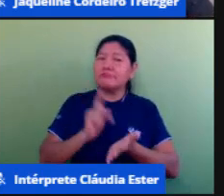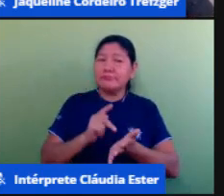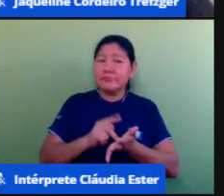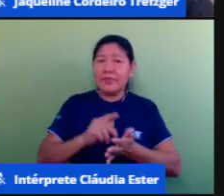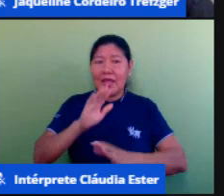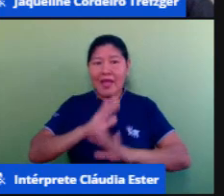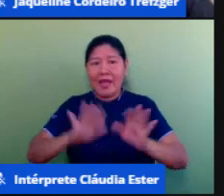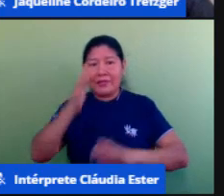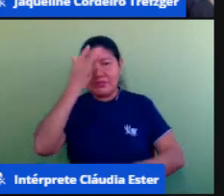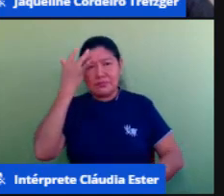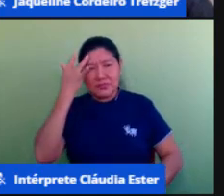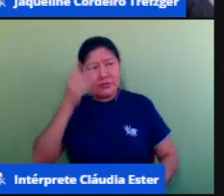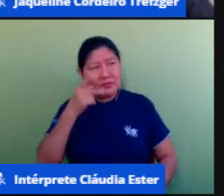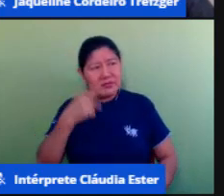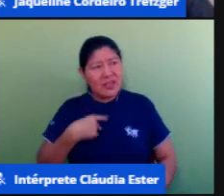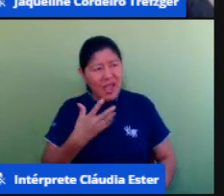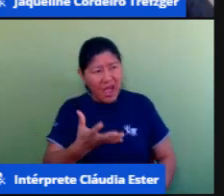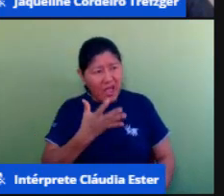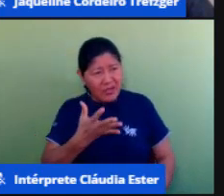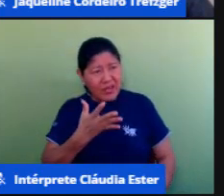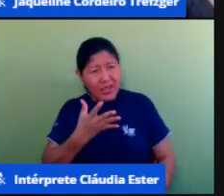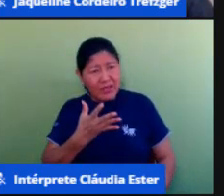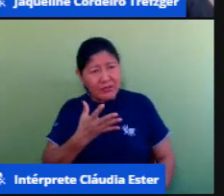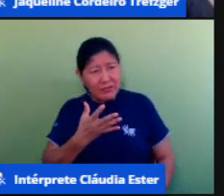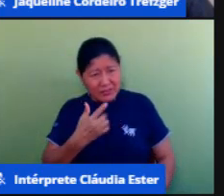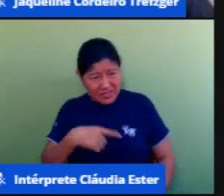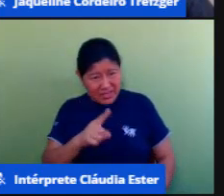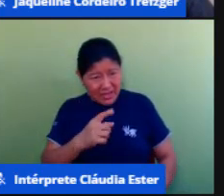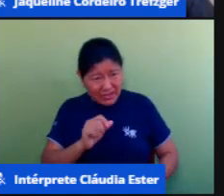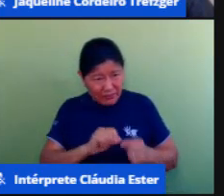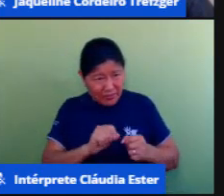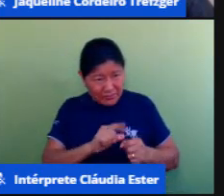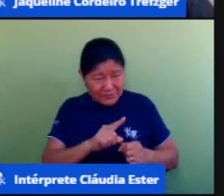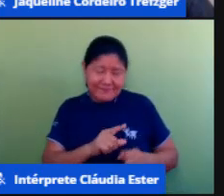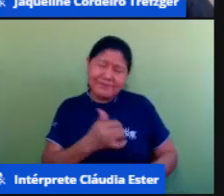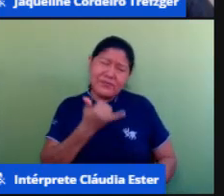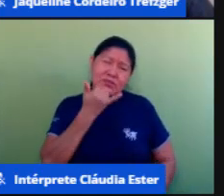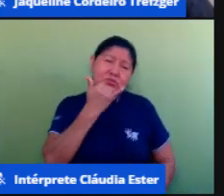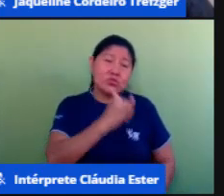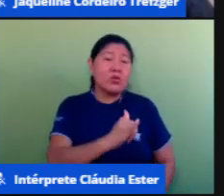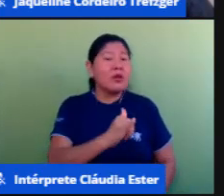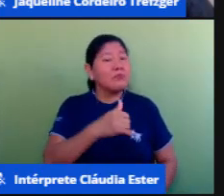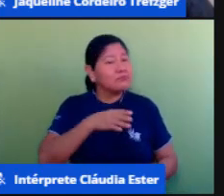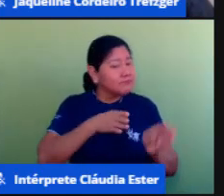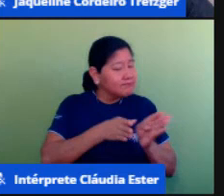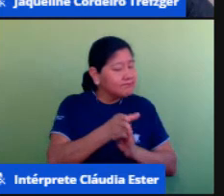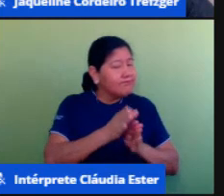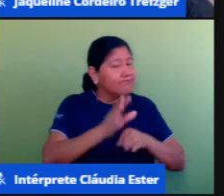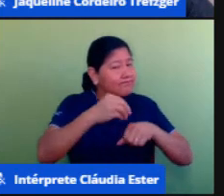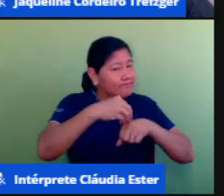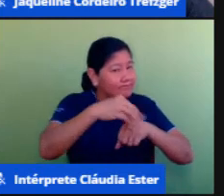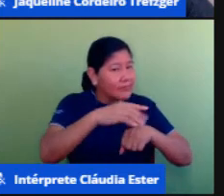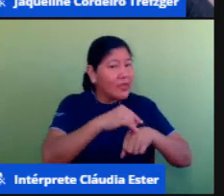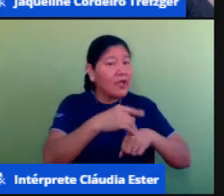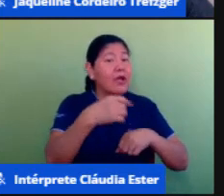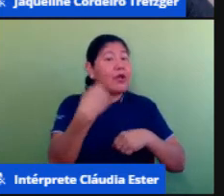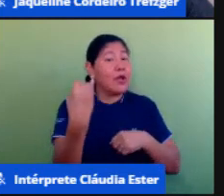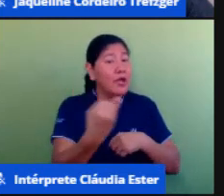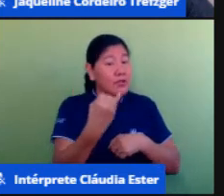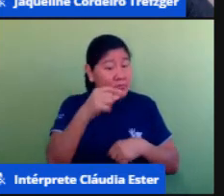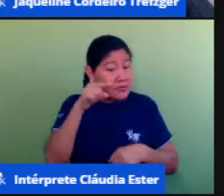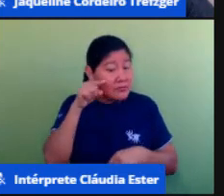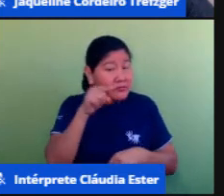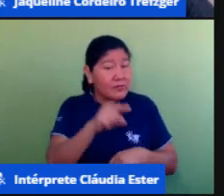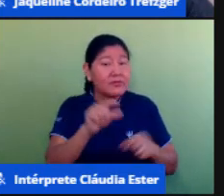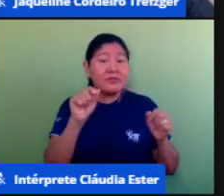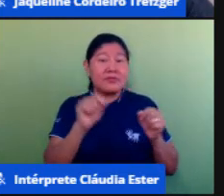gente faça. Não. Aprenda a pedir ajuda. Como você fazer? Porque você fazendo, você